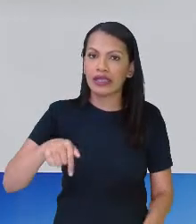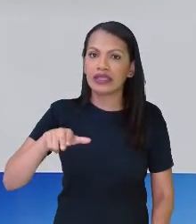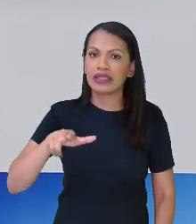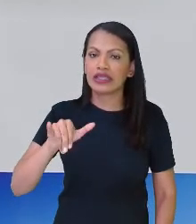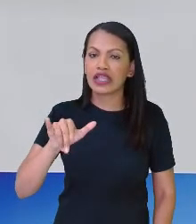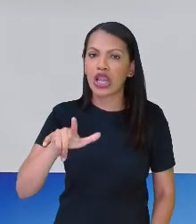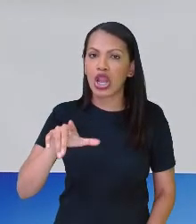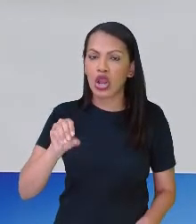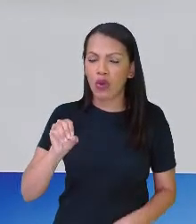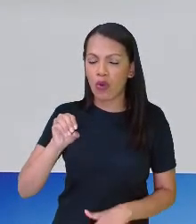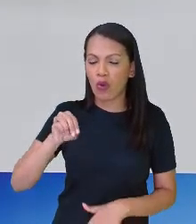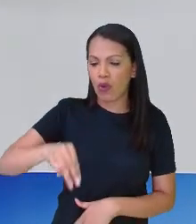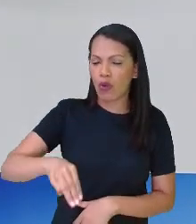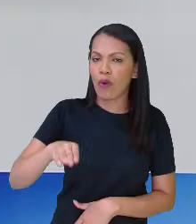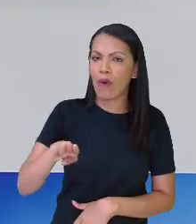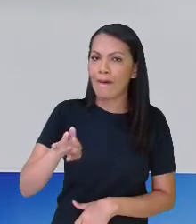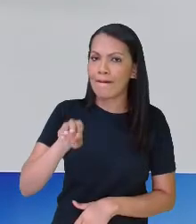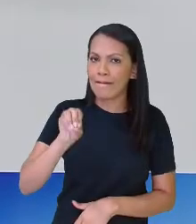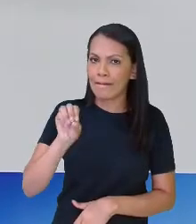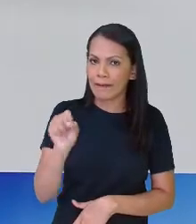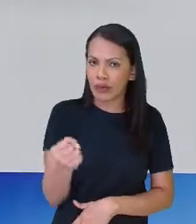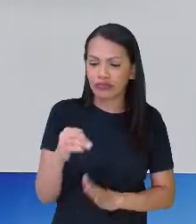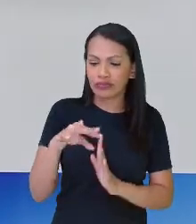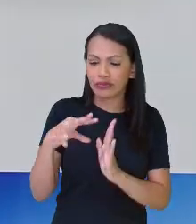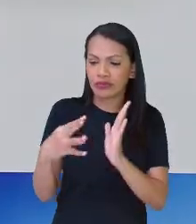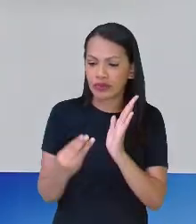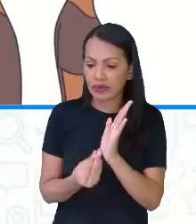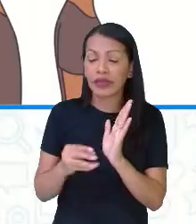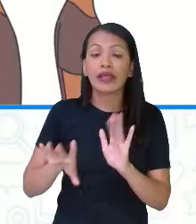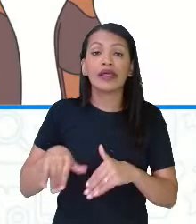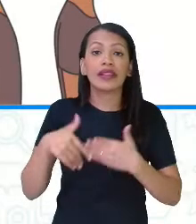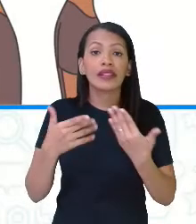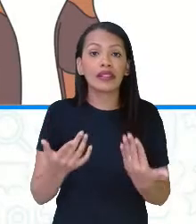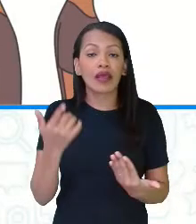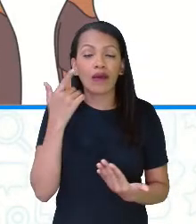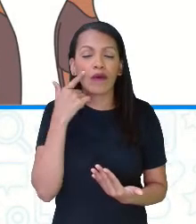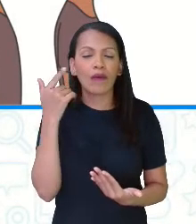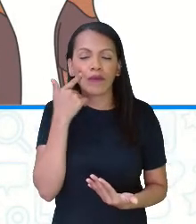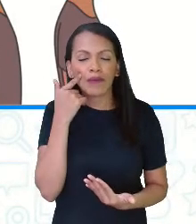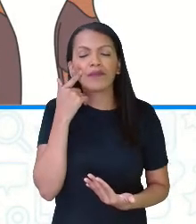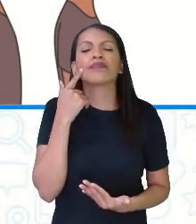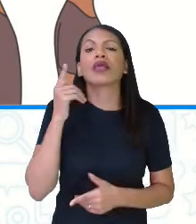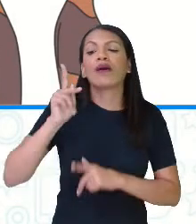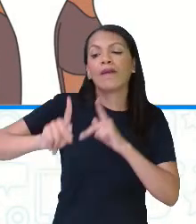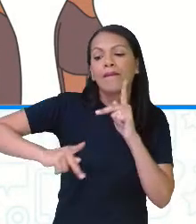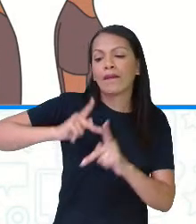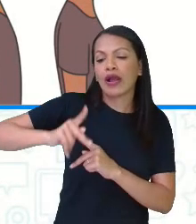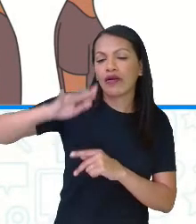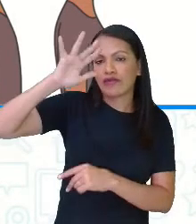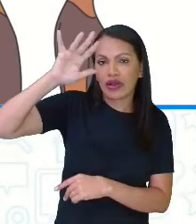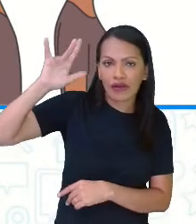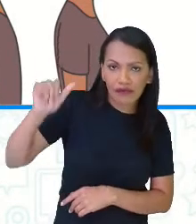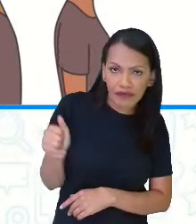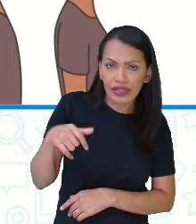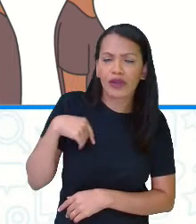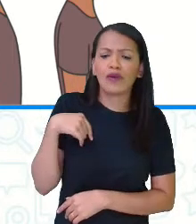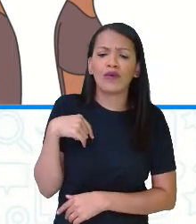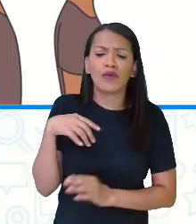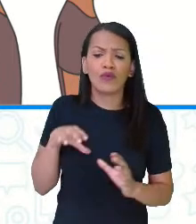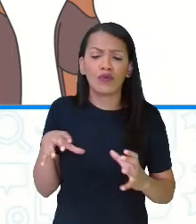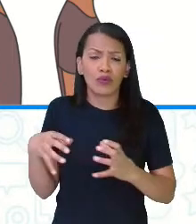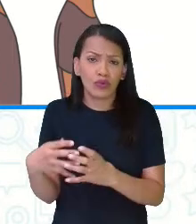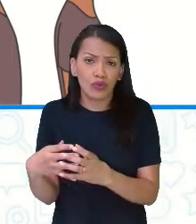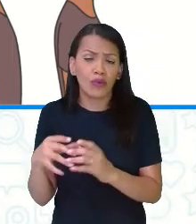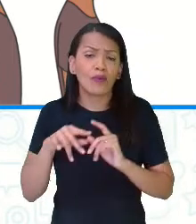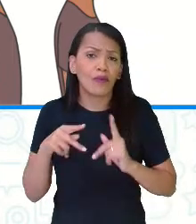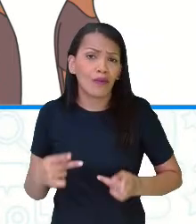né, se vocês já ouviram essa palavra. Eu acho que já, eu já falei. Então, os povos africanos foram um grupo humano que sofreu uma migração